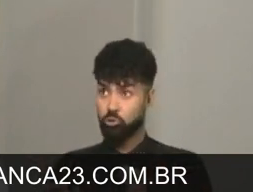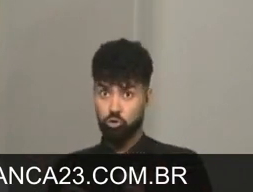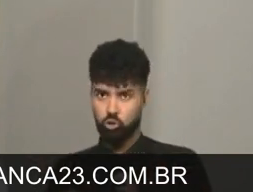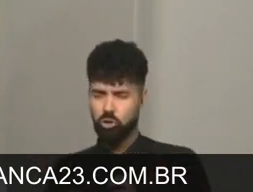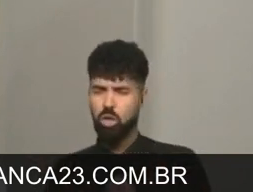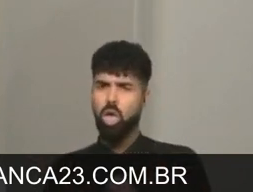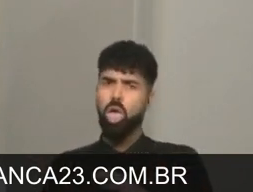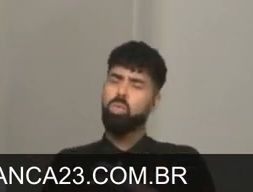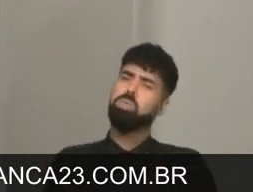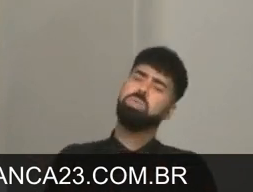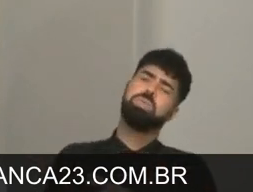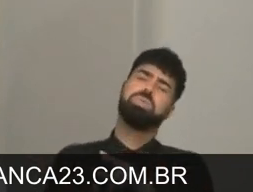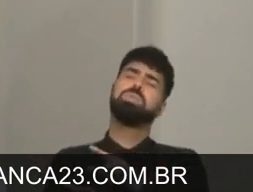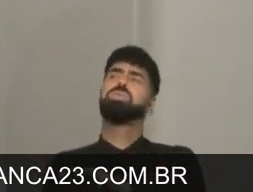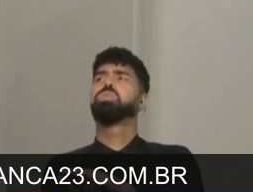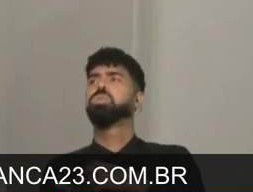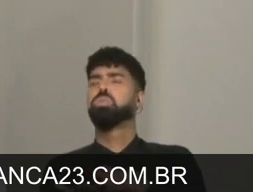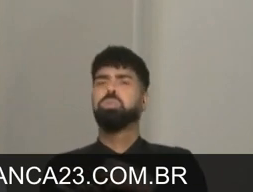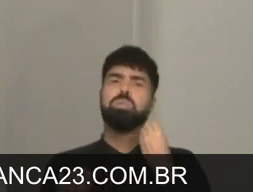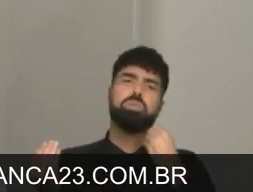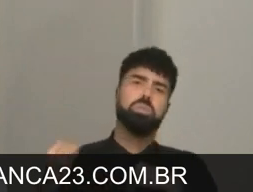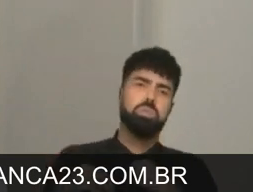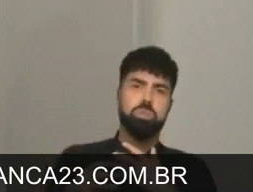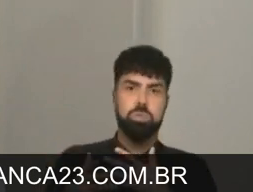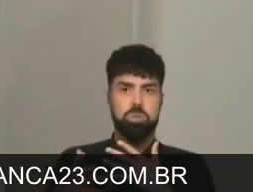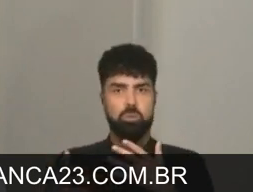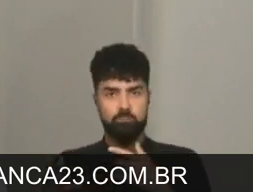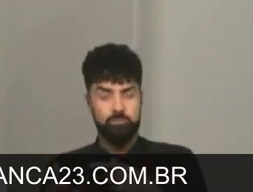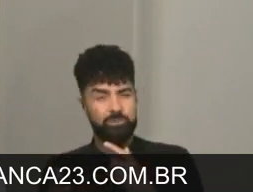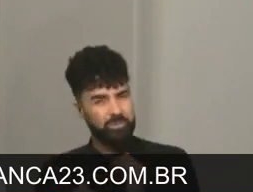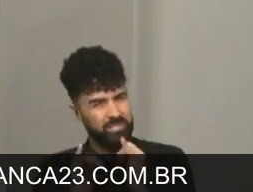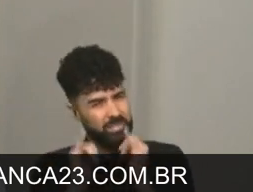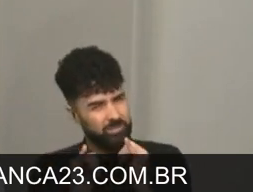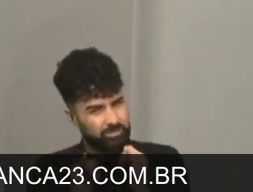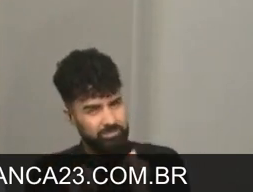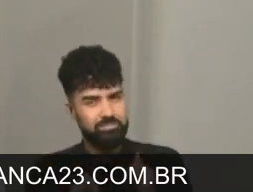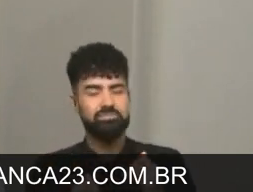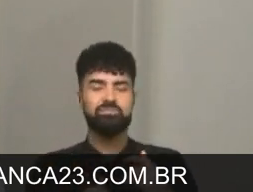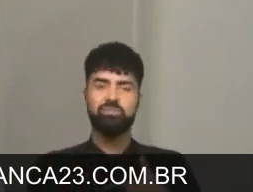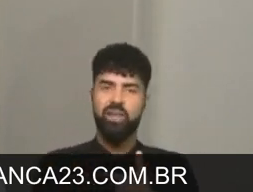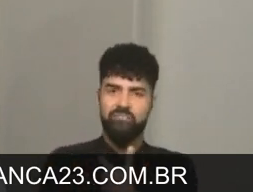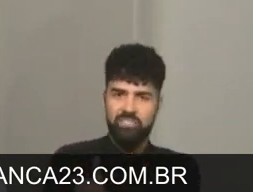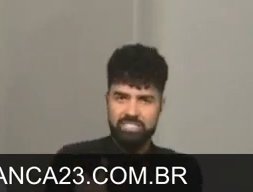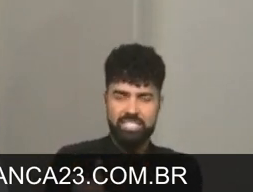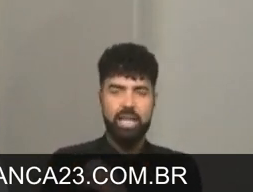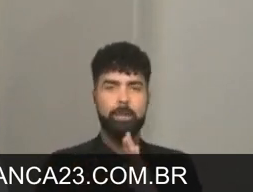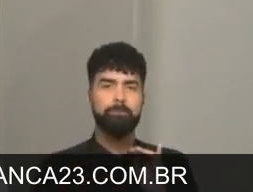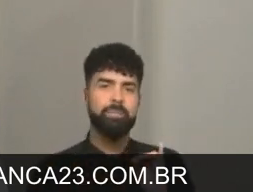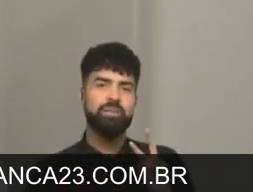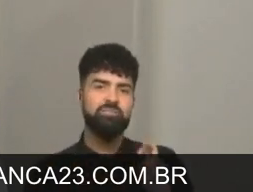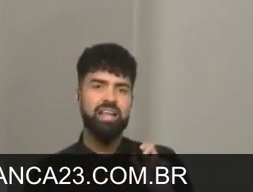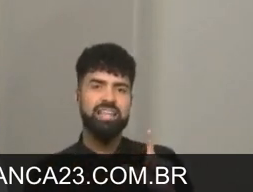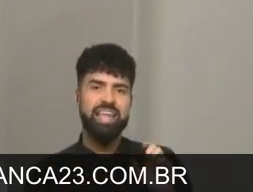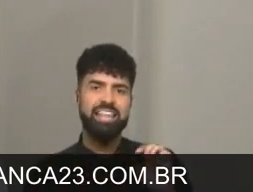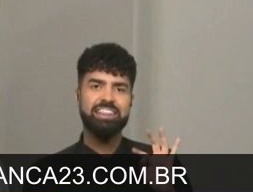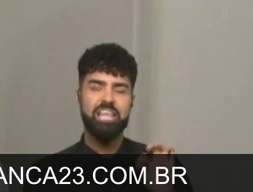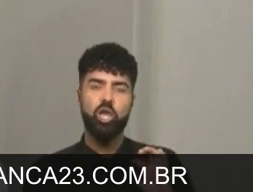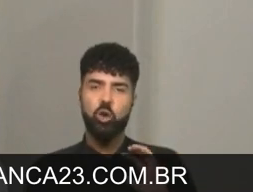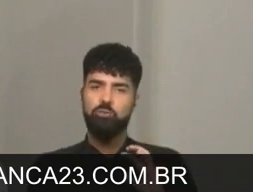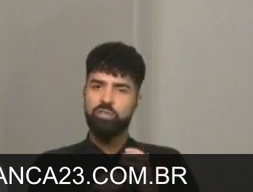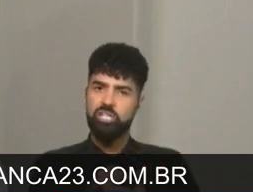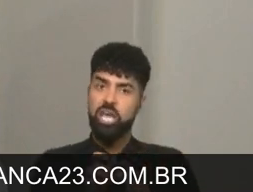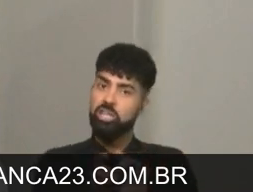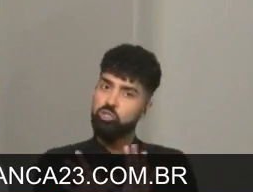mais leves então é importante a gente lembrar a população que a vacina prevalente de convite ela está disponível nos postos de saúde